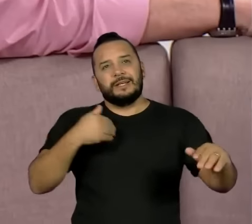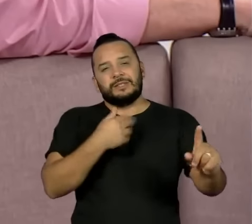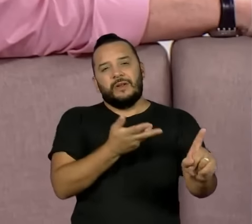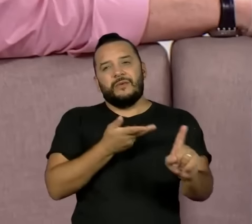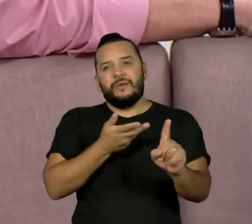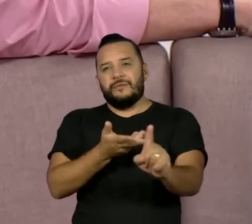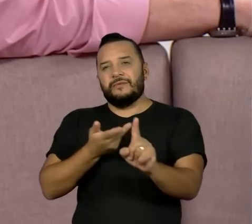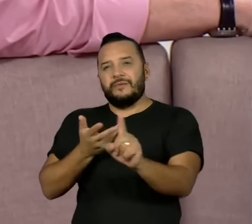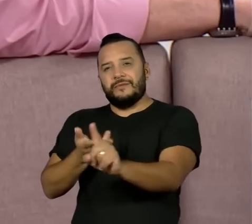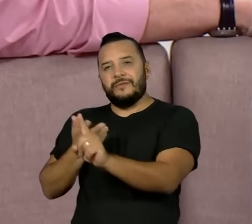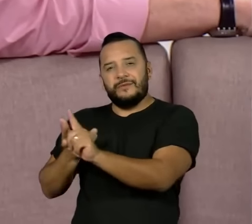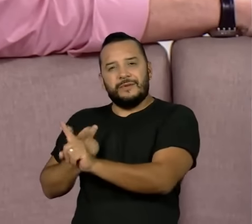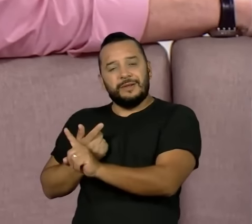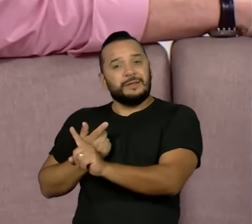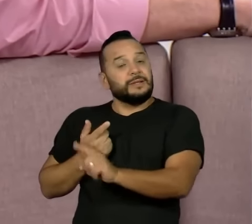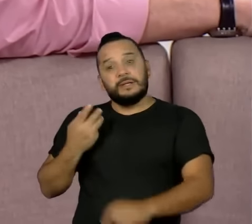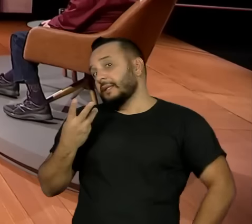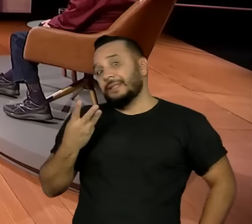países.